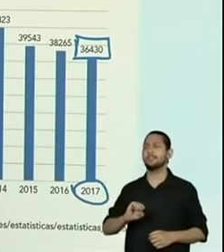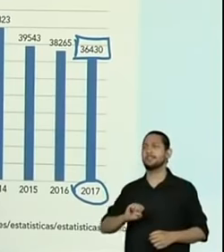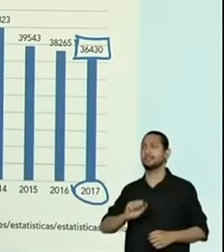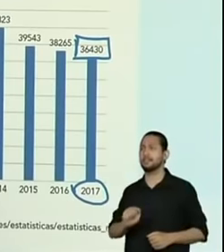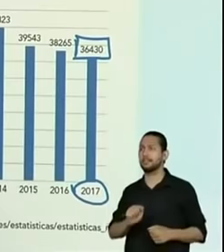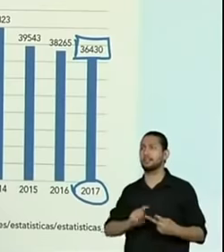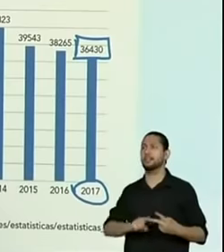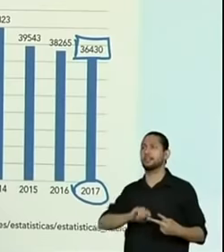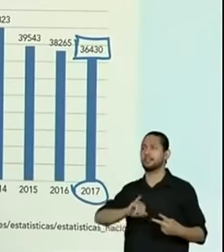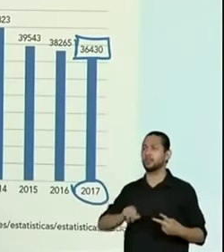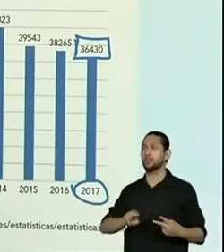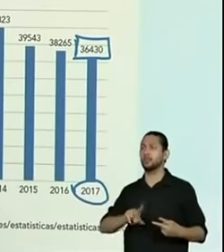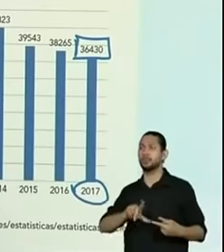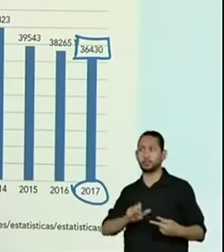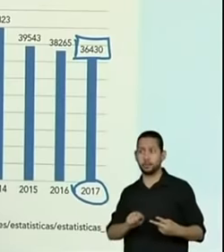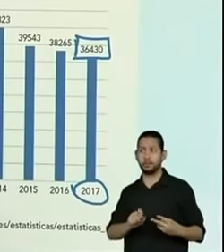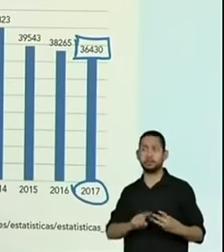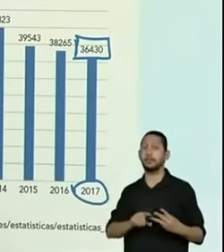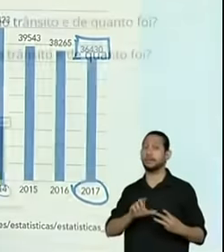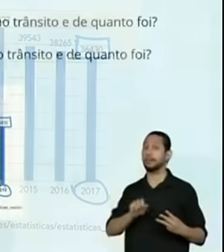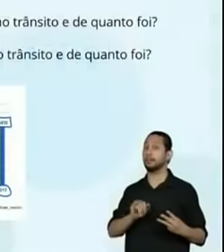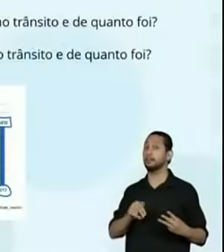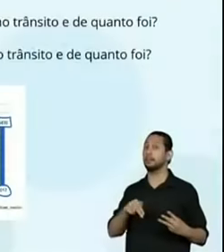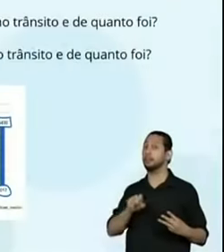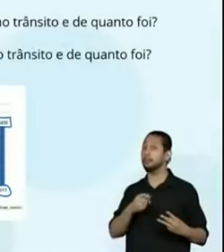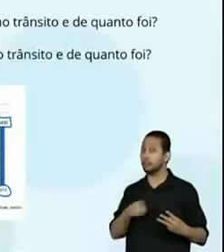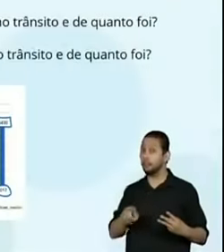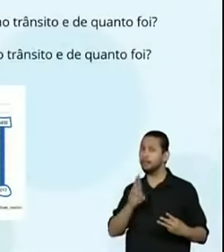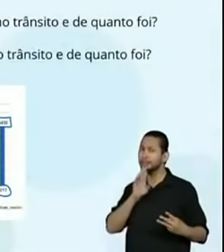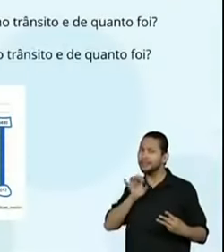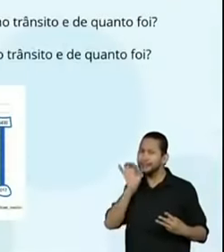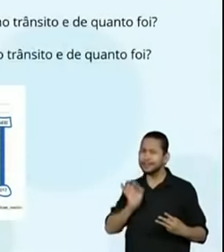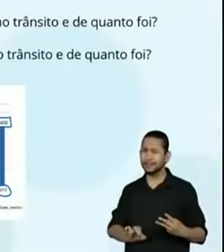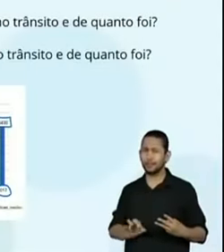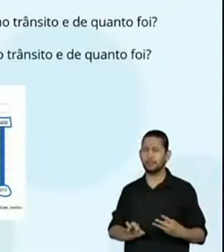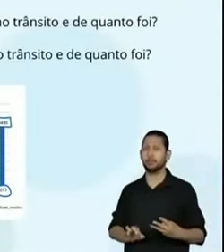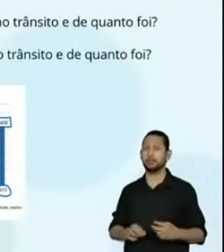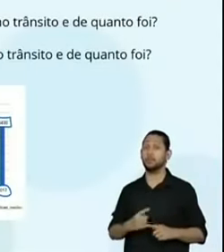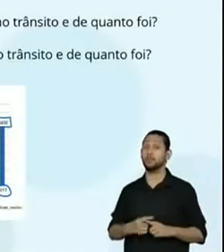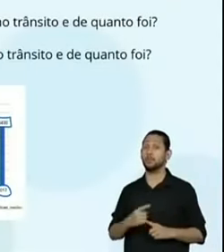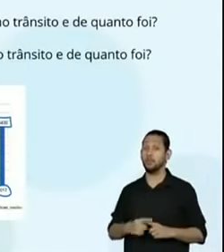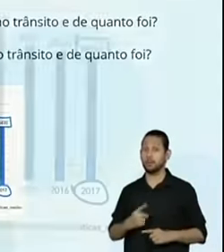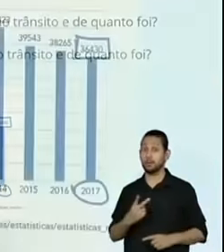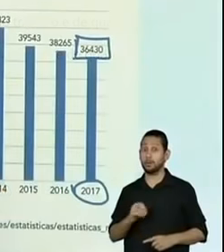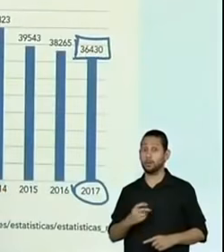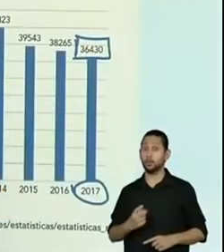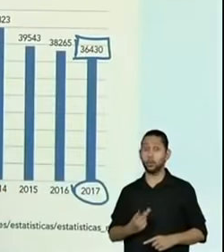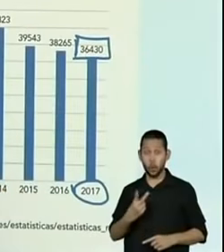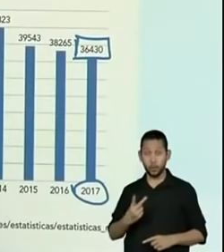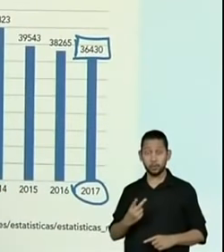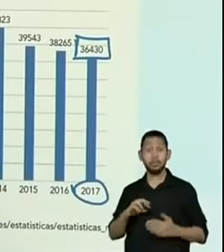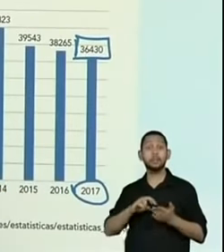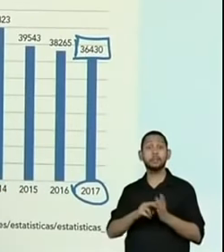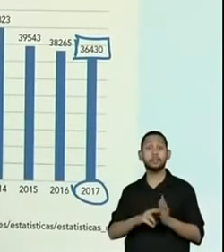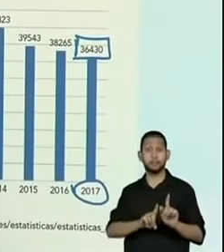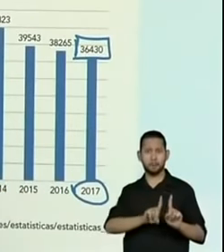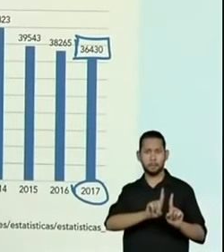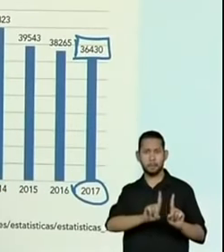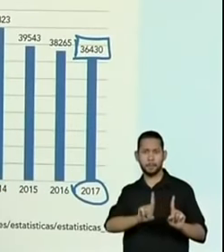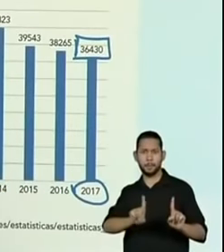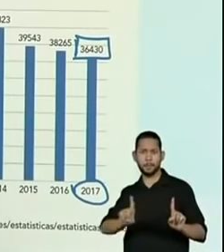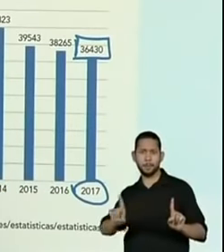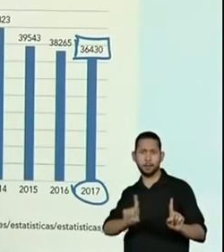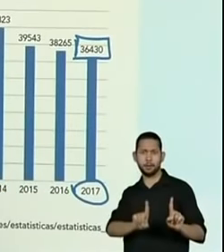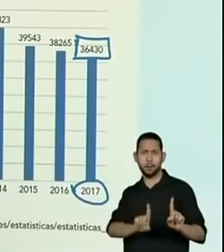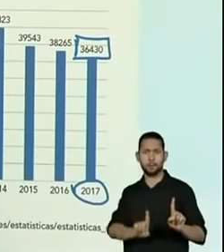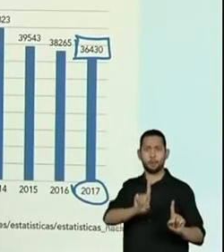Cainã responderam corretamente. Vamos lá? Por que 2012? Porque é onde a barrinha está maior, né, no nosso